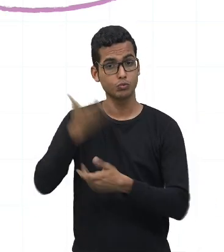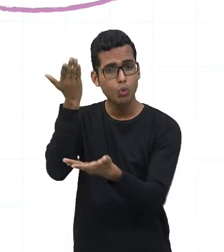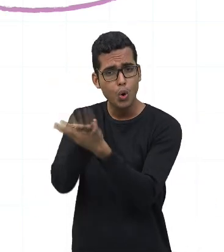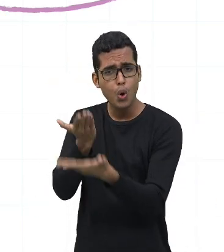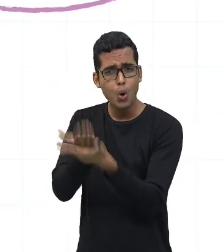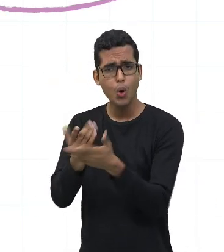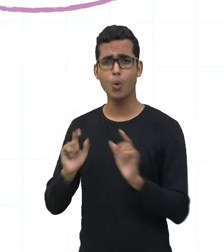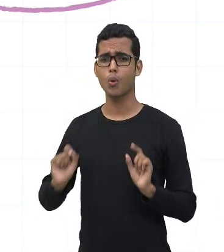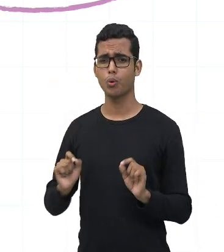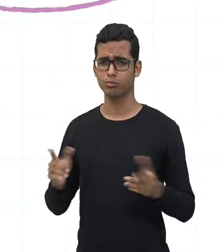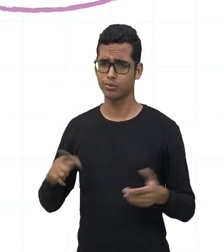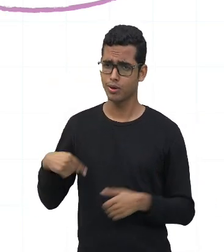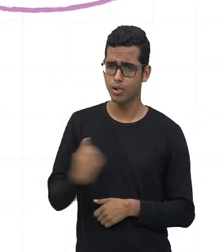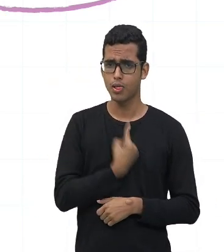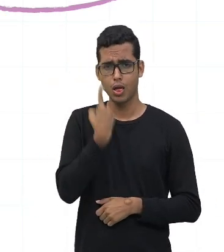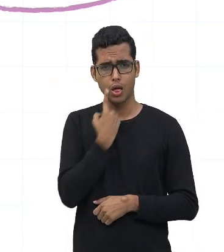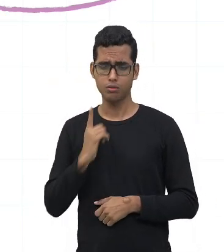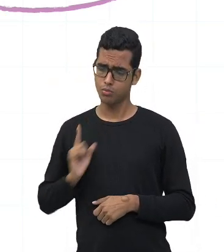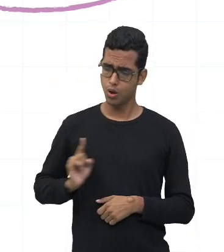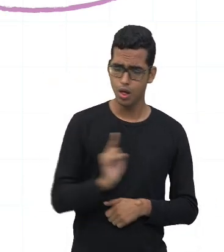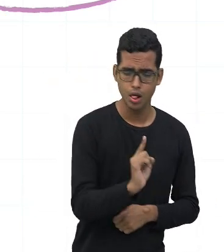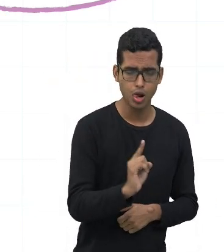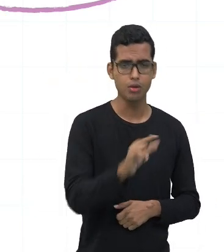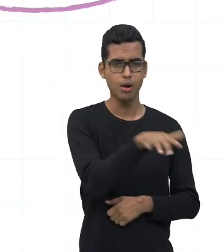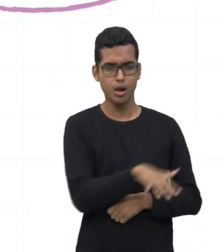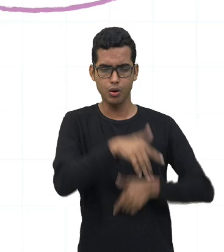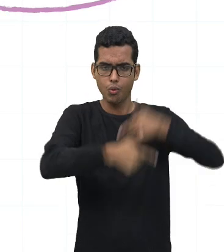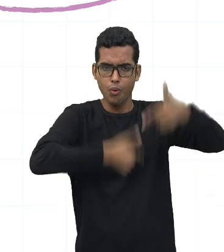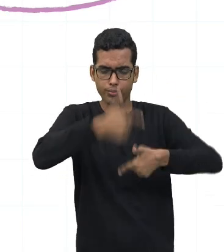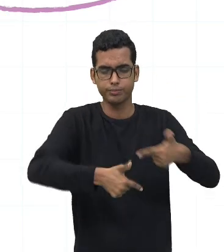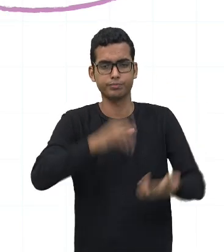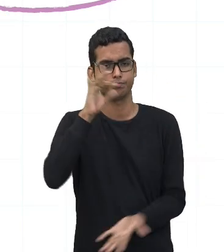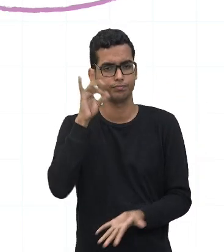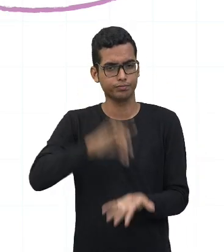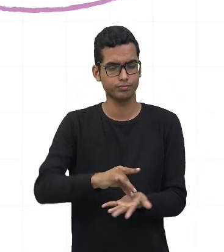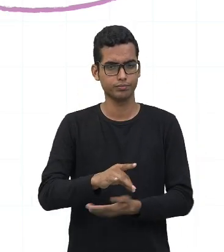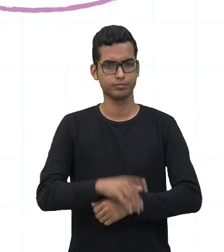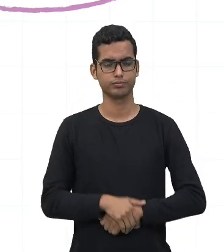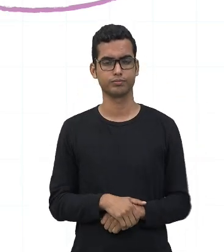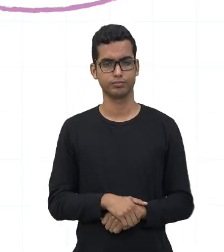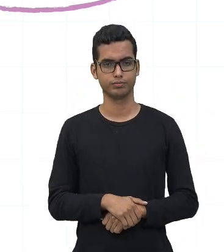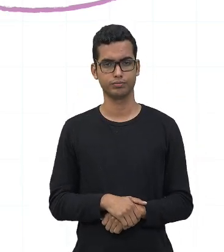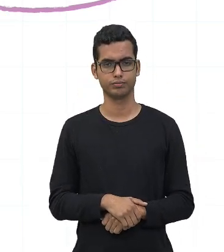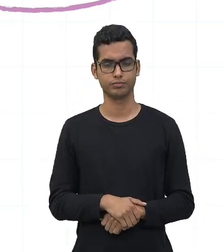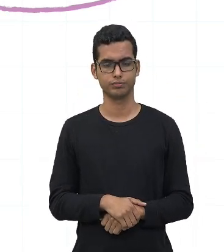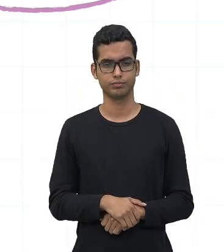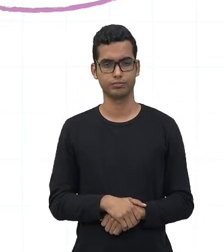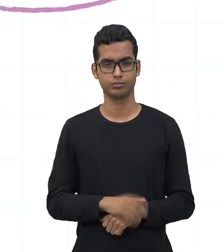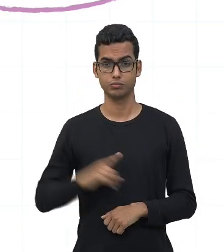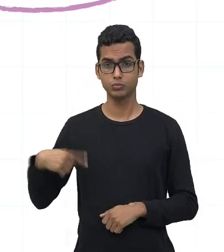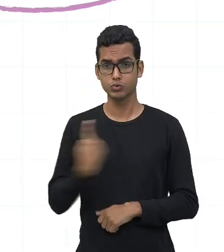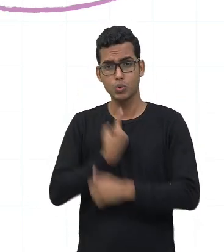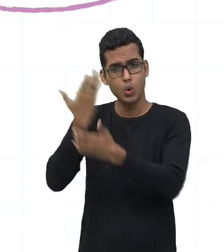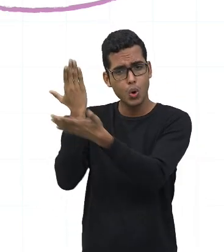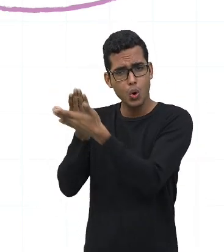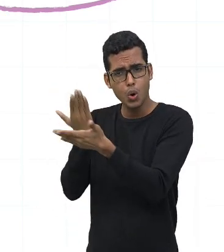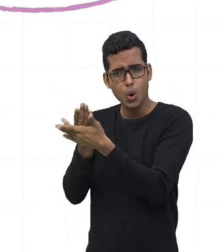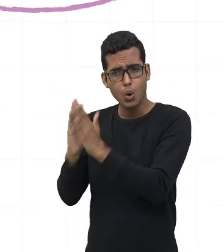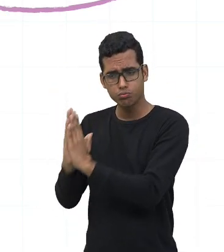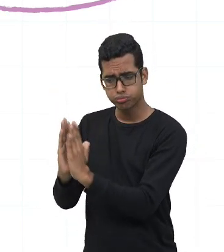estudo para eu entrar para o mercado de trabalho? Aí nós vamos vendo que À medida que nós vamos estudando, nós